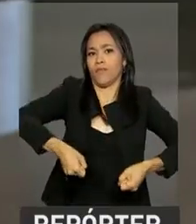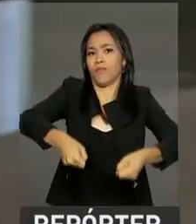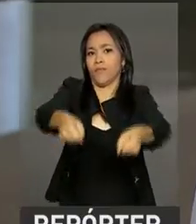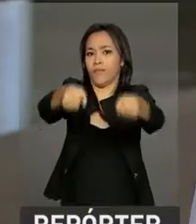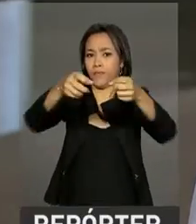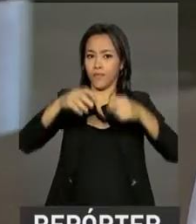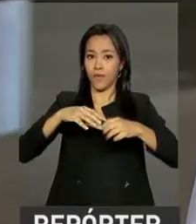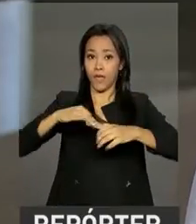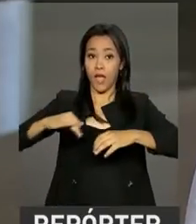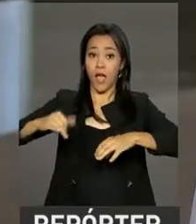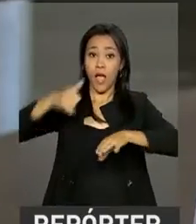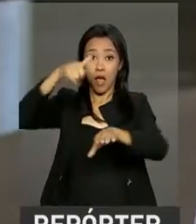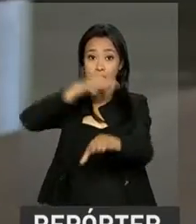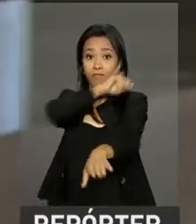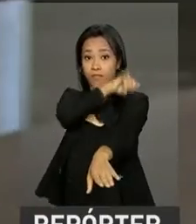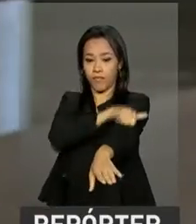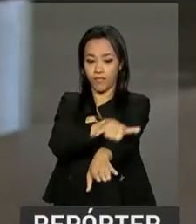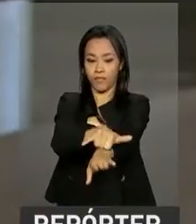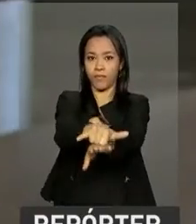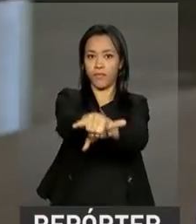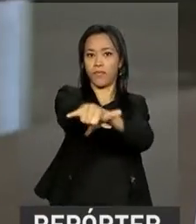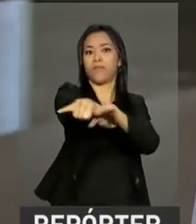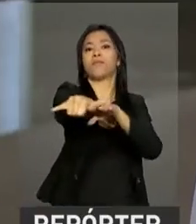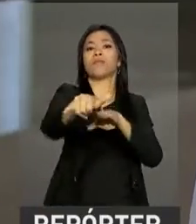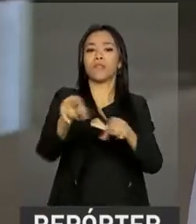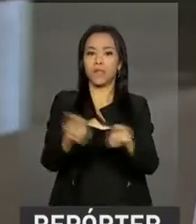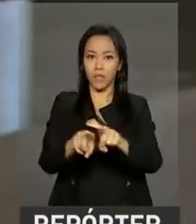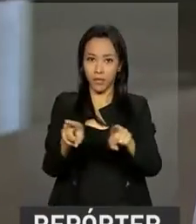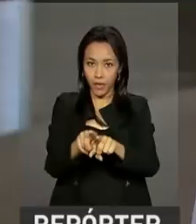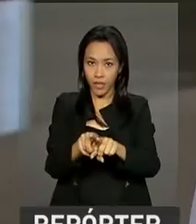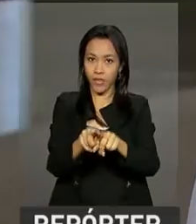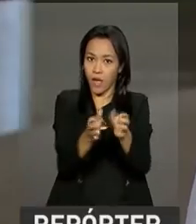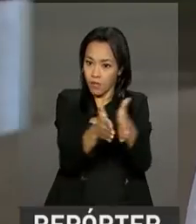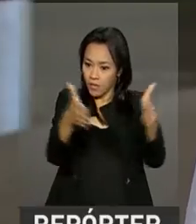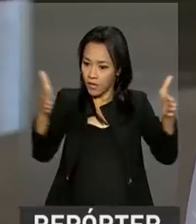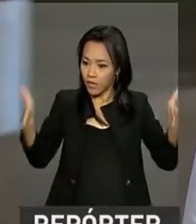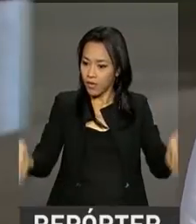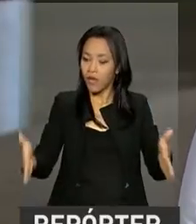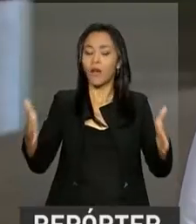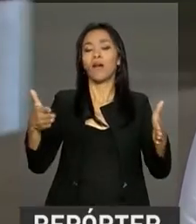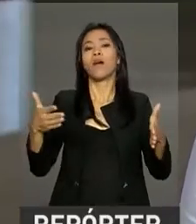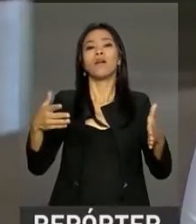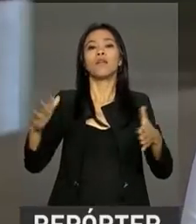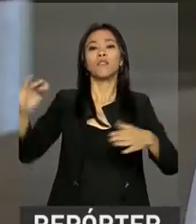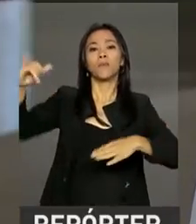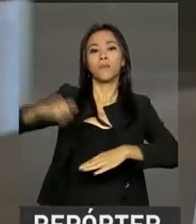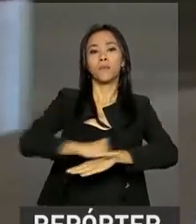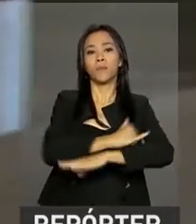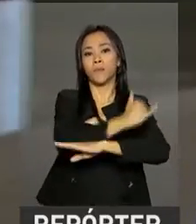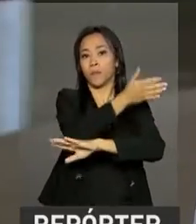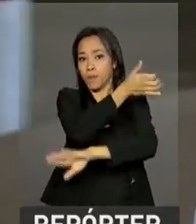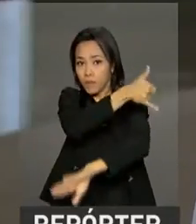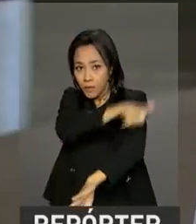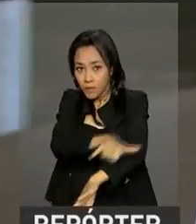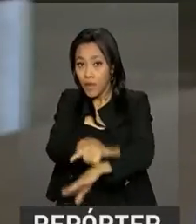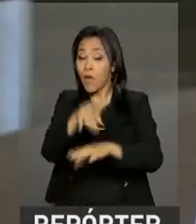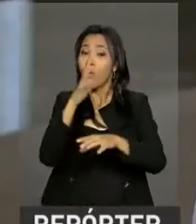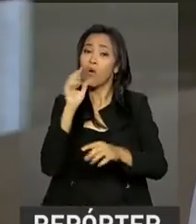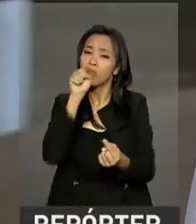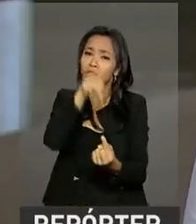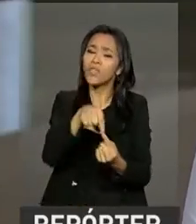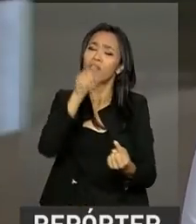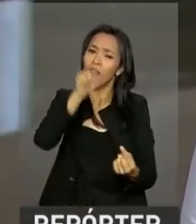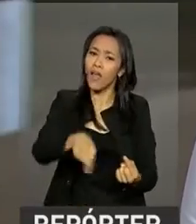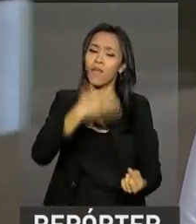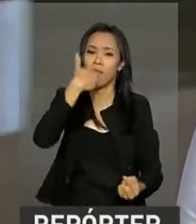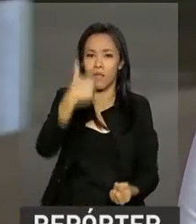as pistas de aeronaves e também, aliás, os pátios de aeronaves e as pistas de pouso e decolagem. A ideia é melhorar os